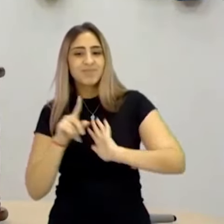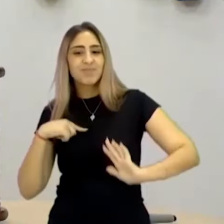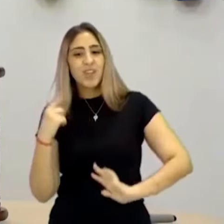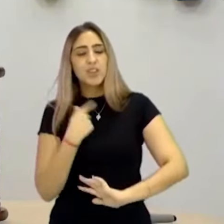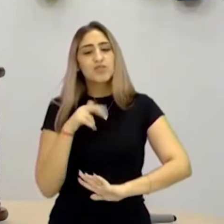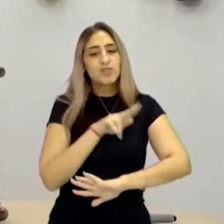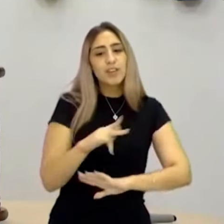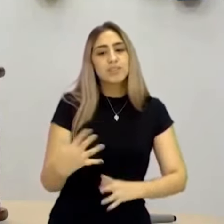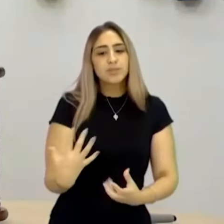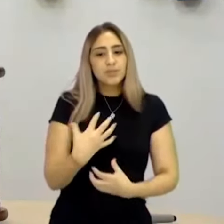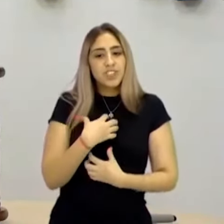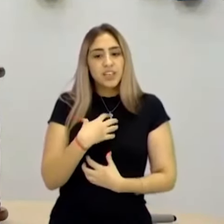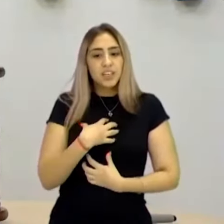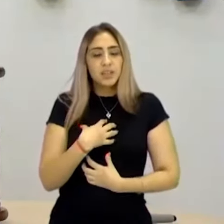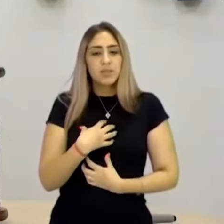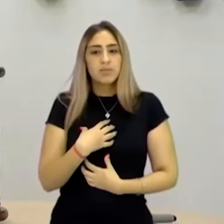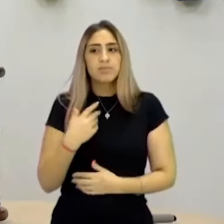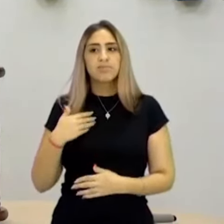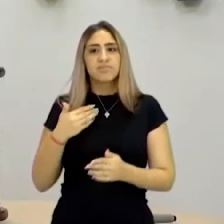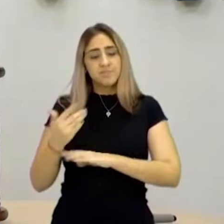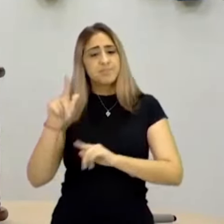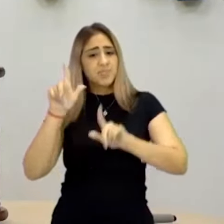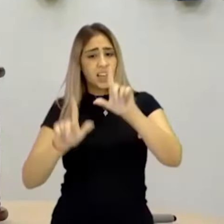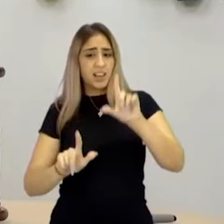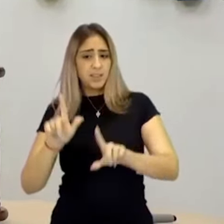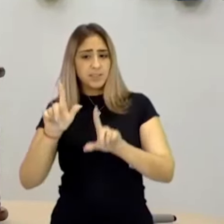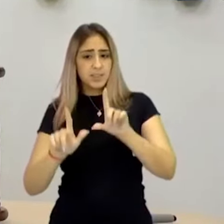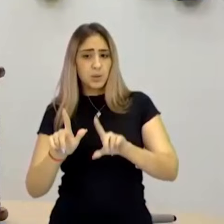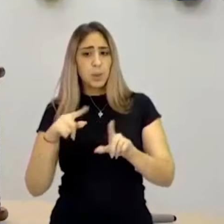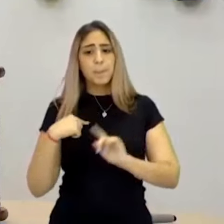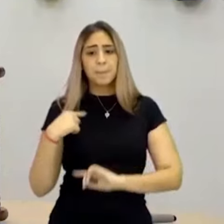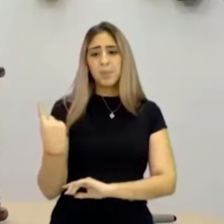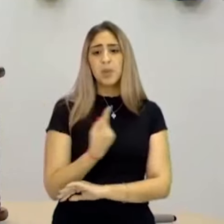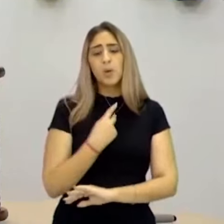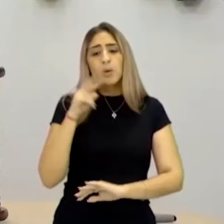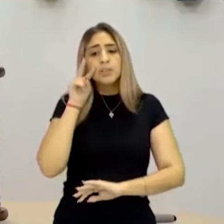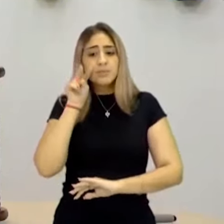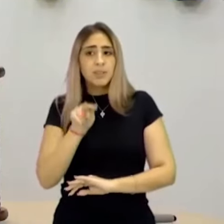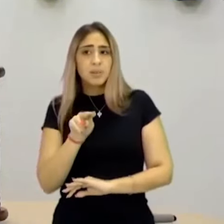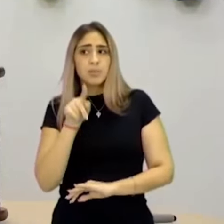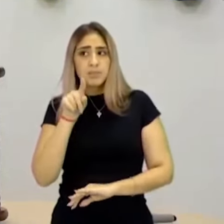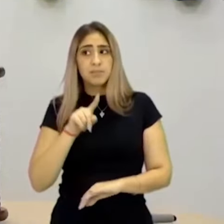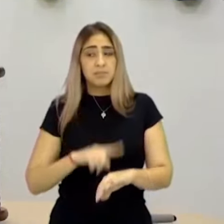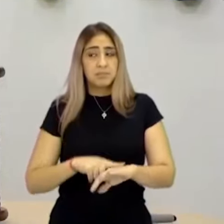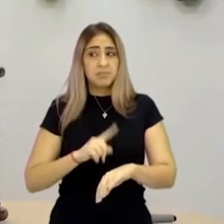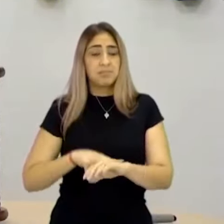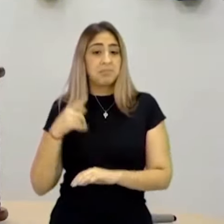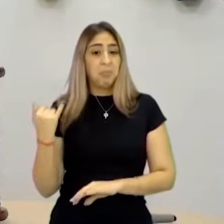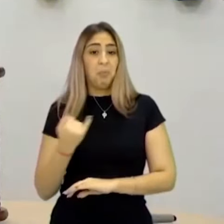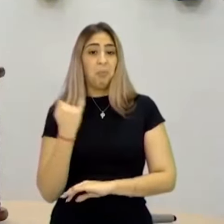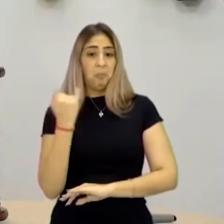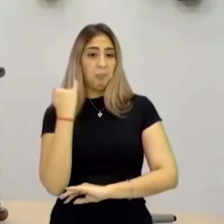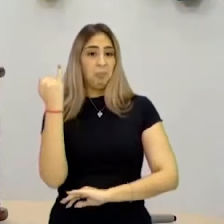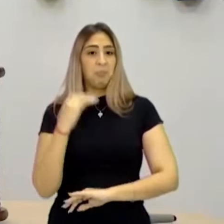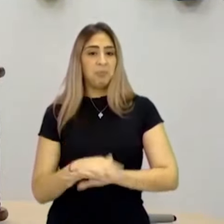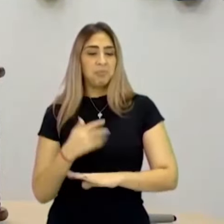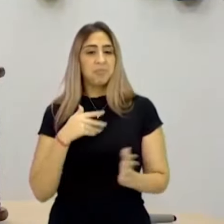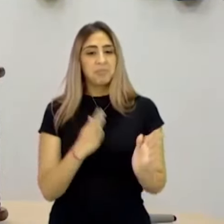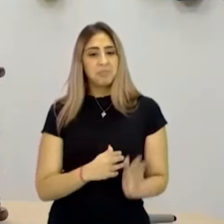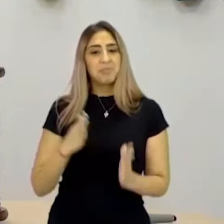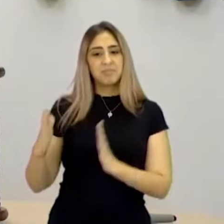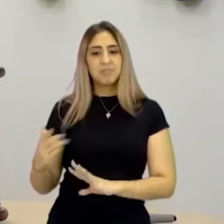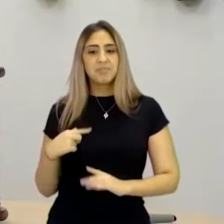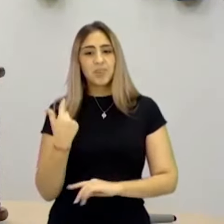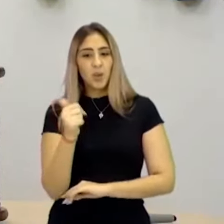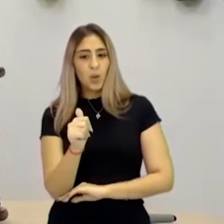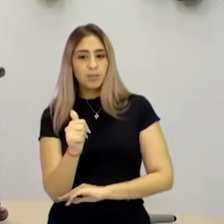várias formas, chegou através da TV, nós vimos, né? Então é um momento muito importante que, inclusive, a partir do